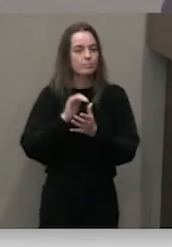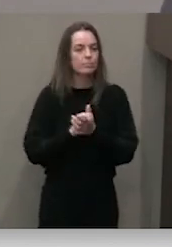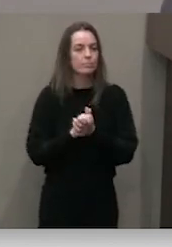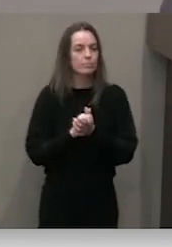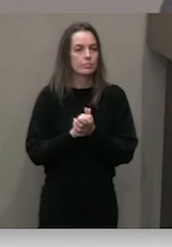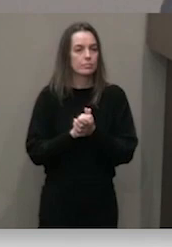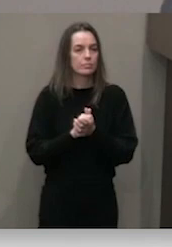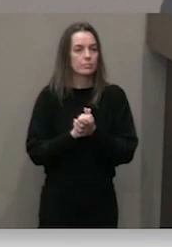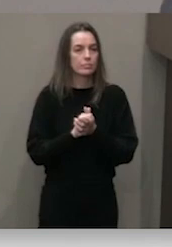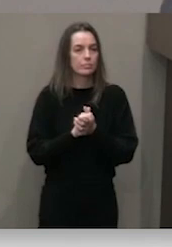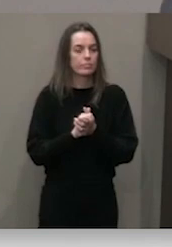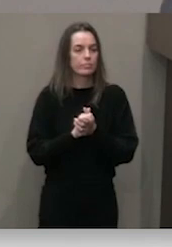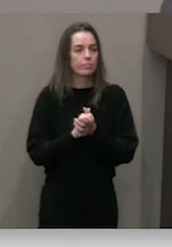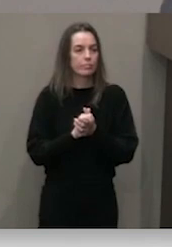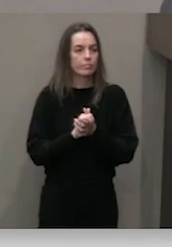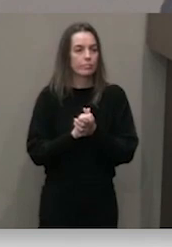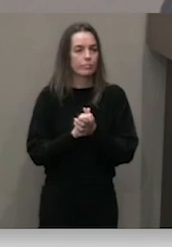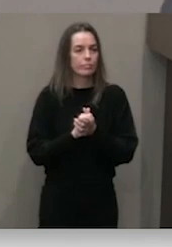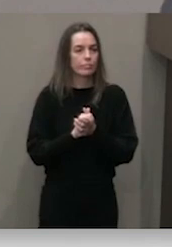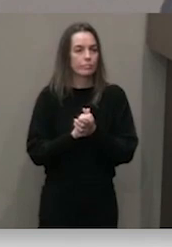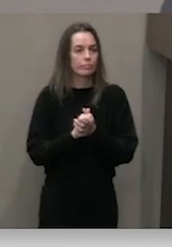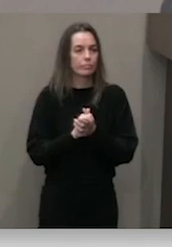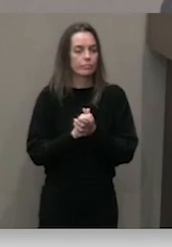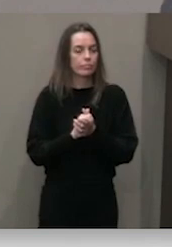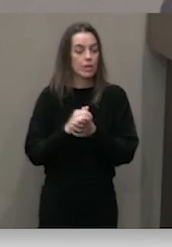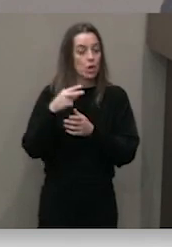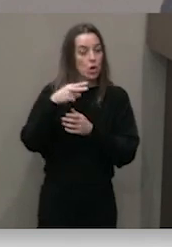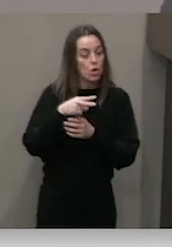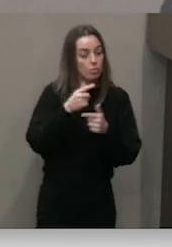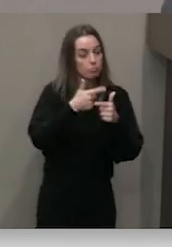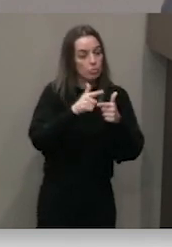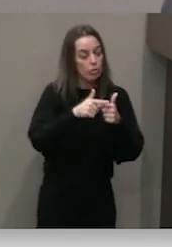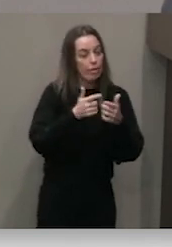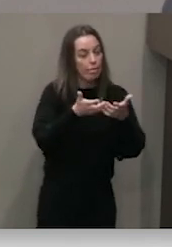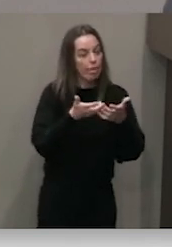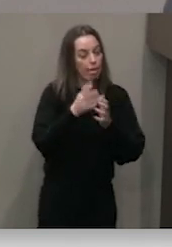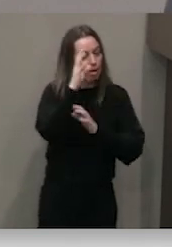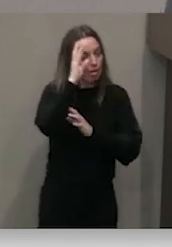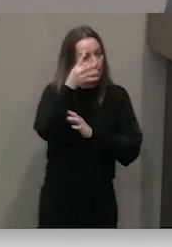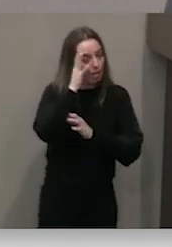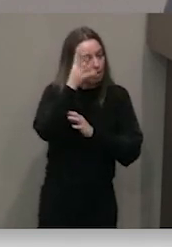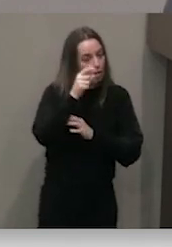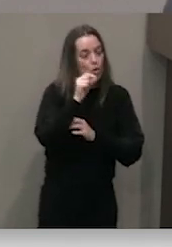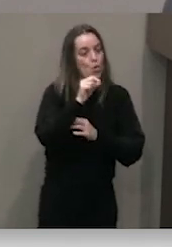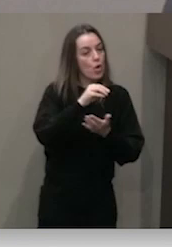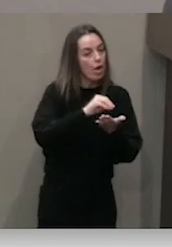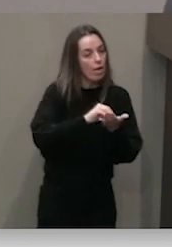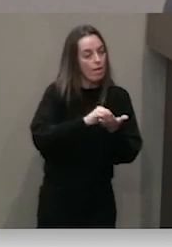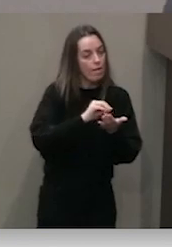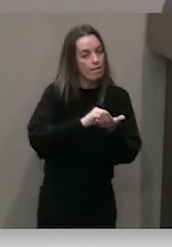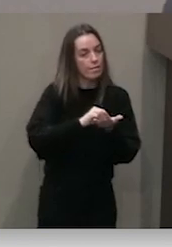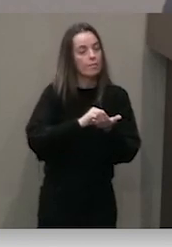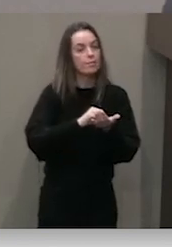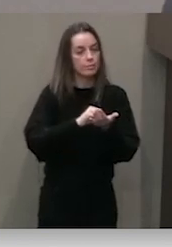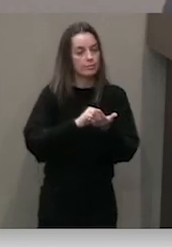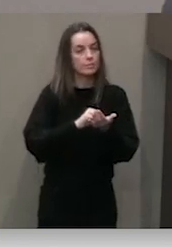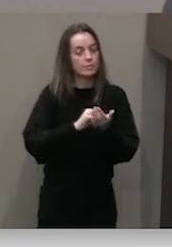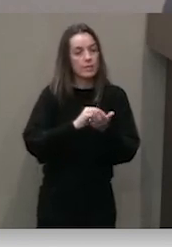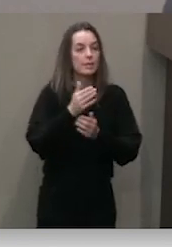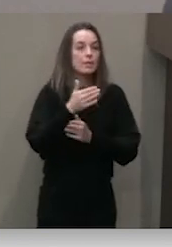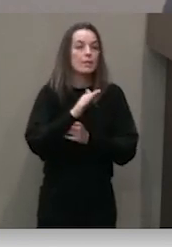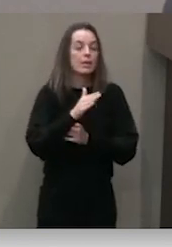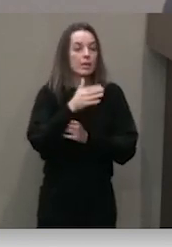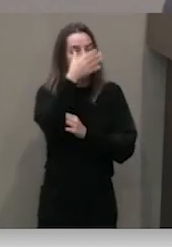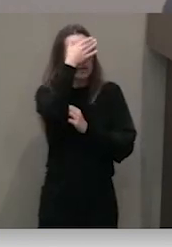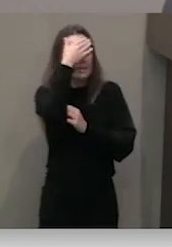exclusivamente para os problemas do plano diretor vigente, querendo resolver as lacunas do plano diretor vigente e talvez esquecendo